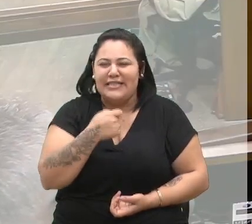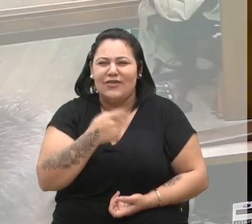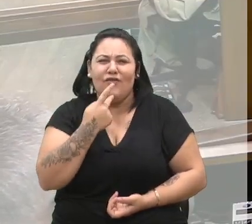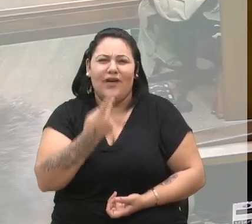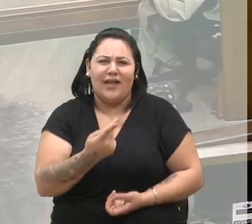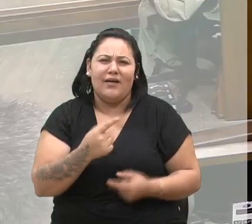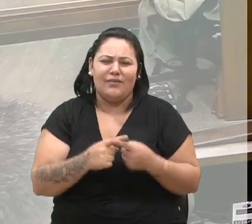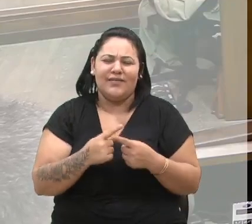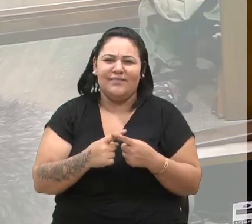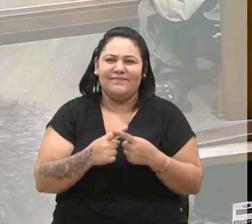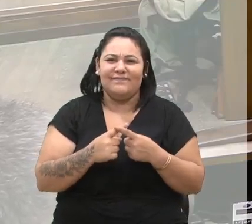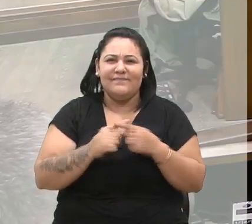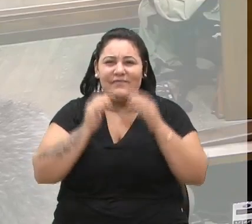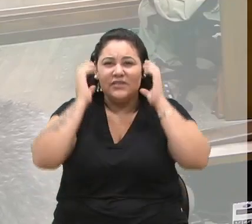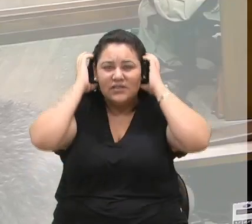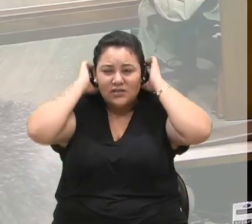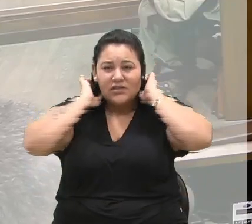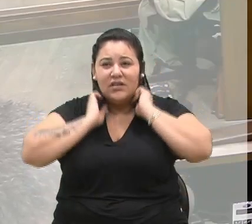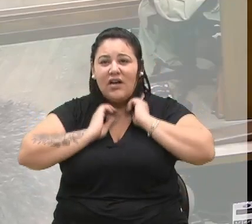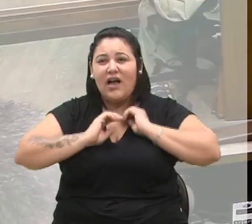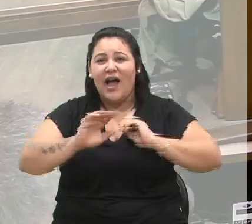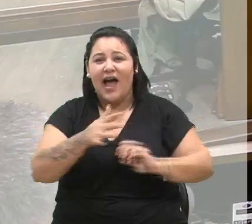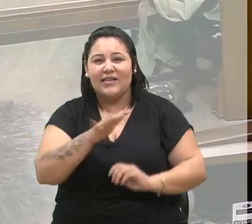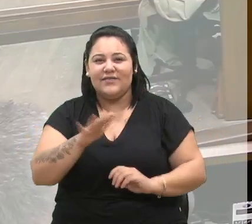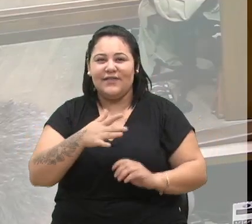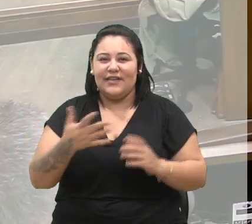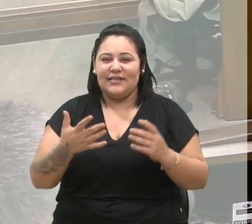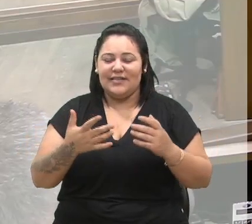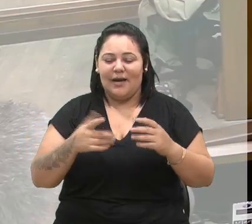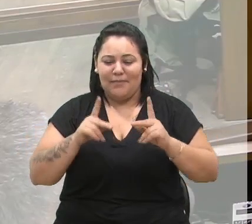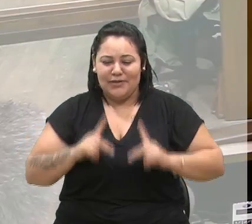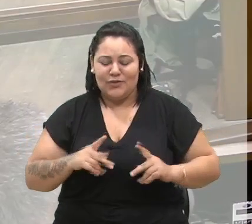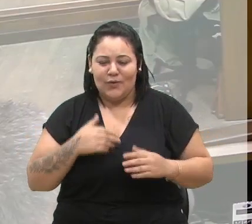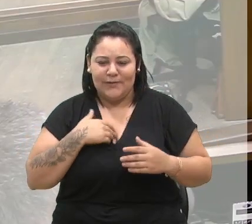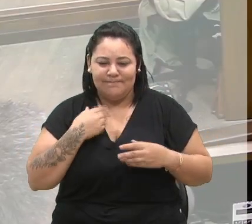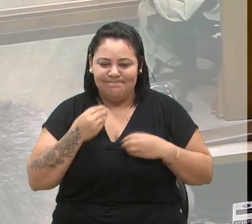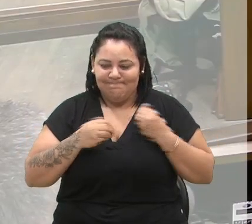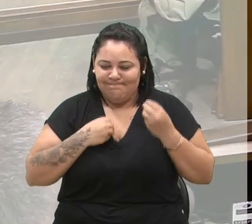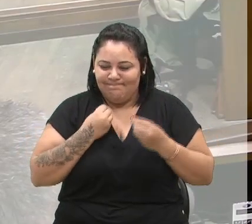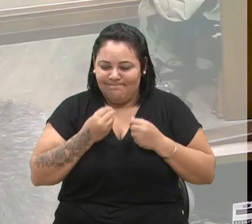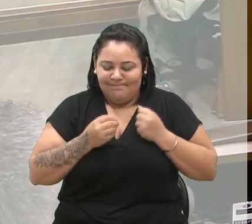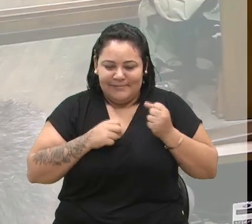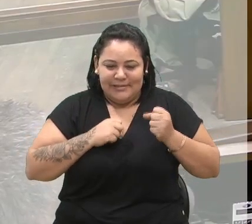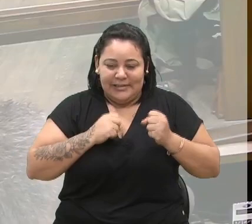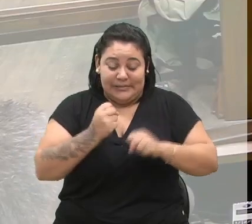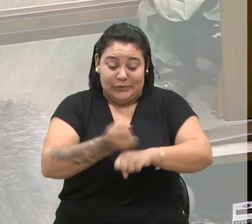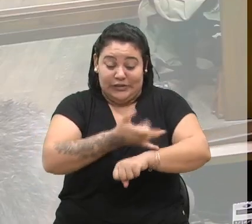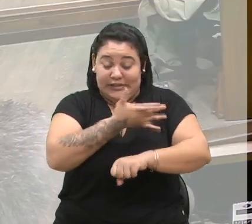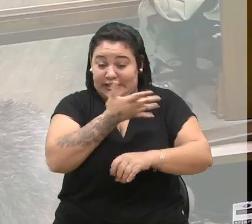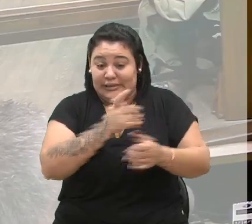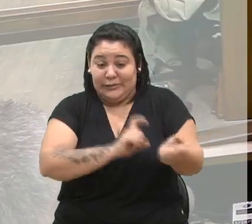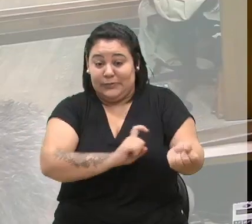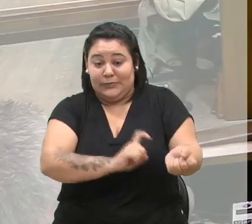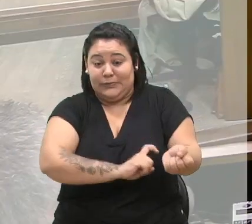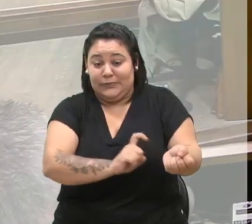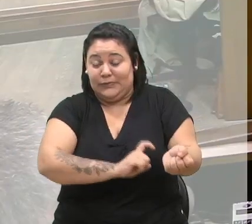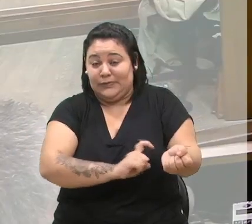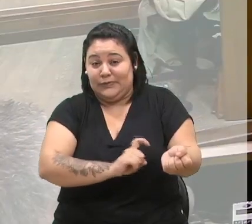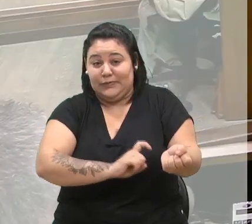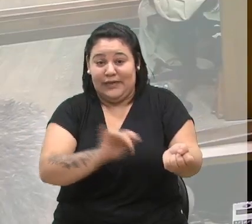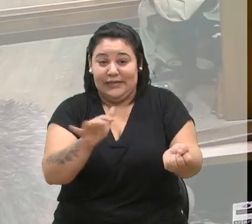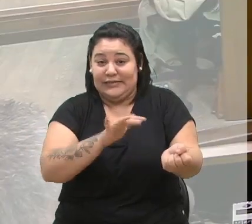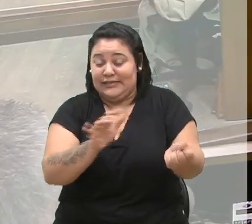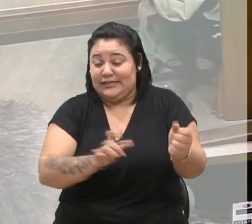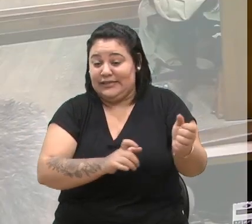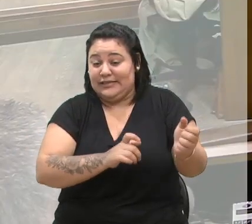vezes, quando se está no calor do discurso, da emoção, ou quando se, infelizmente, você